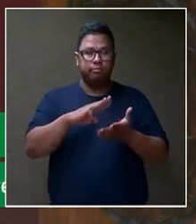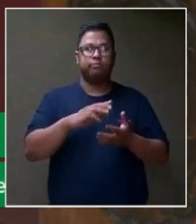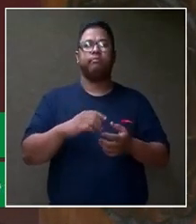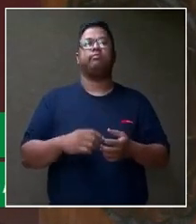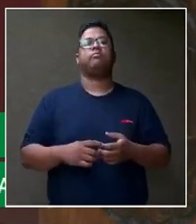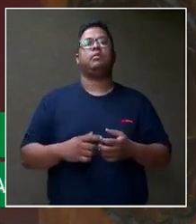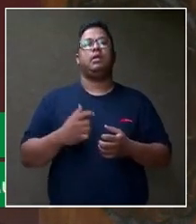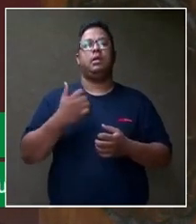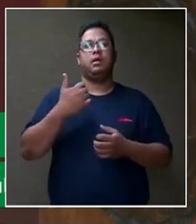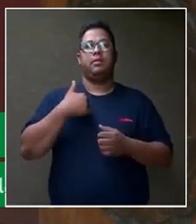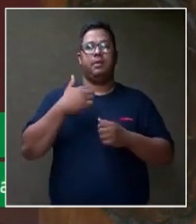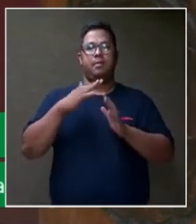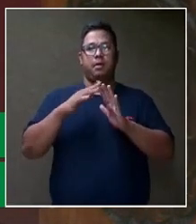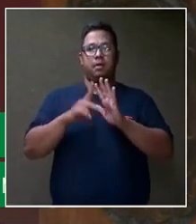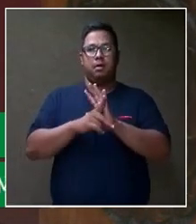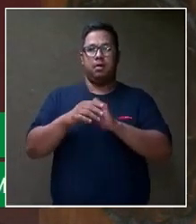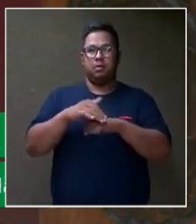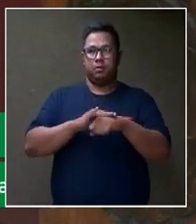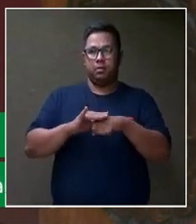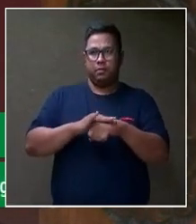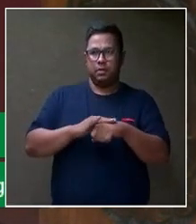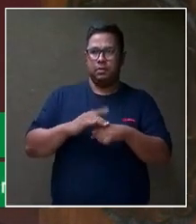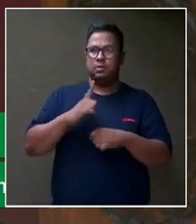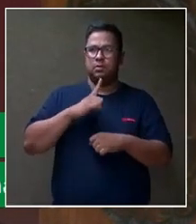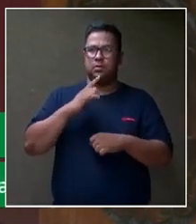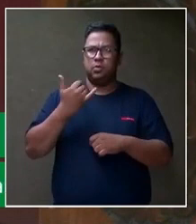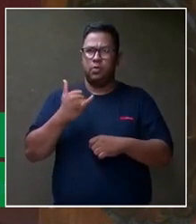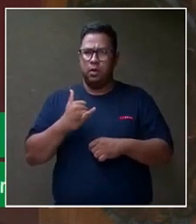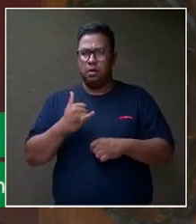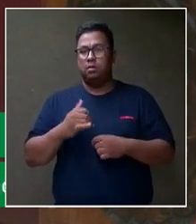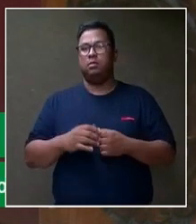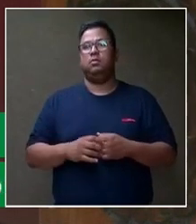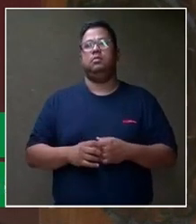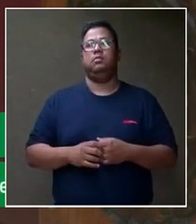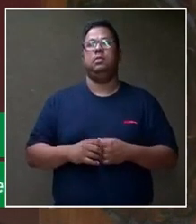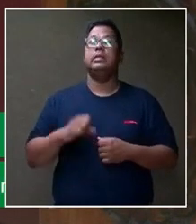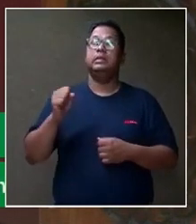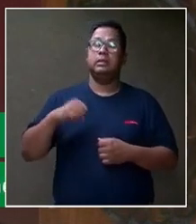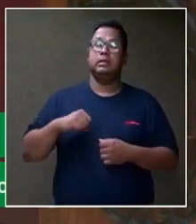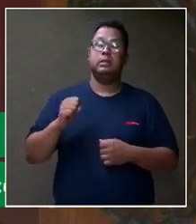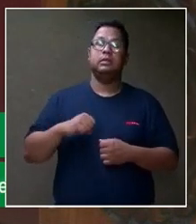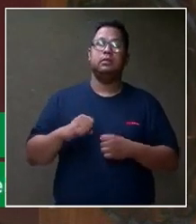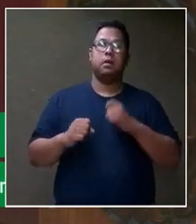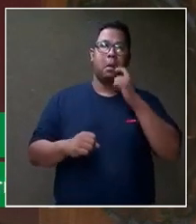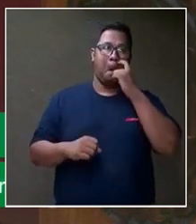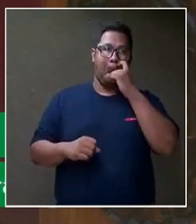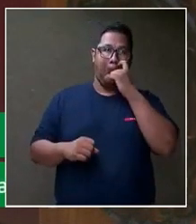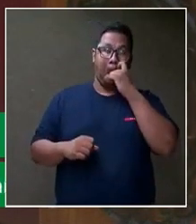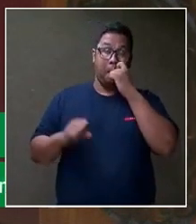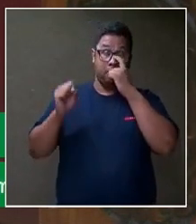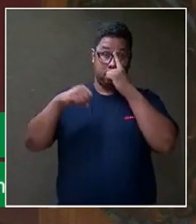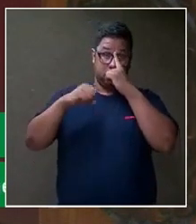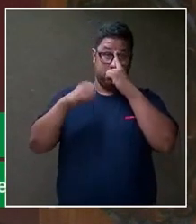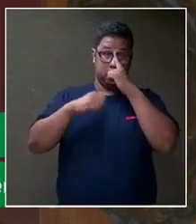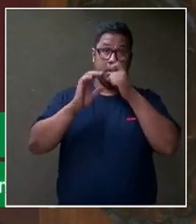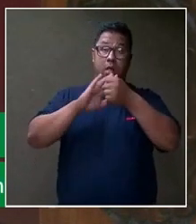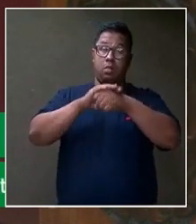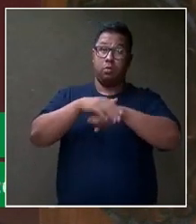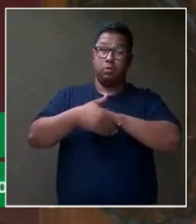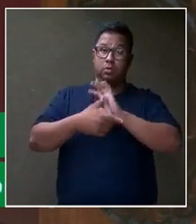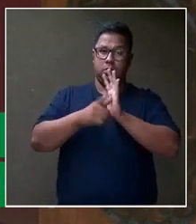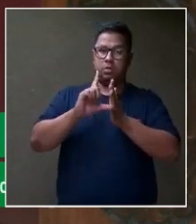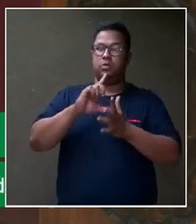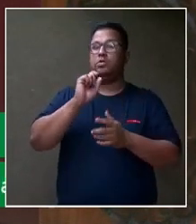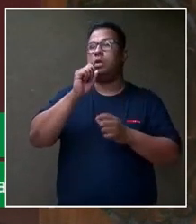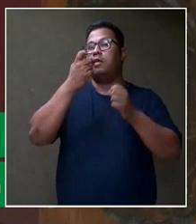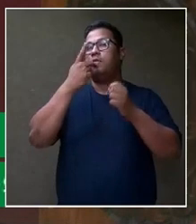que ela estava indo em casa conversar comigo. Ele tinha acesso isso ao celular dela, WhatsApp, ele mexia? Sim. Ela te disse isso? Sim, na noite anterior. O que,